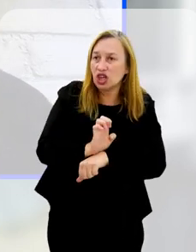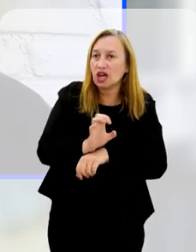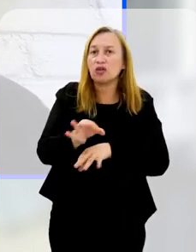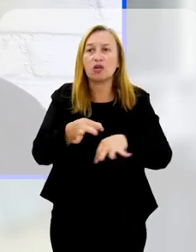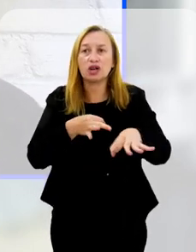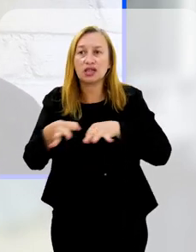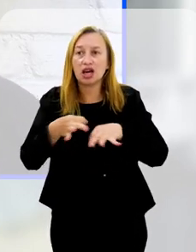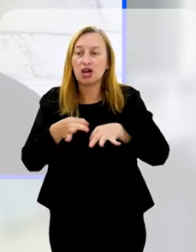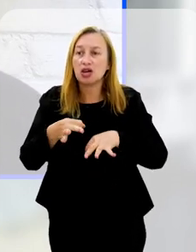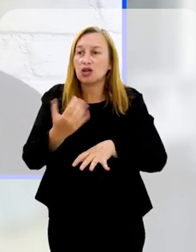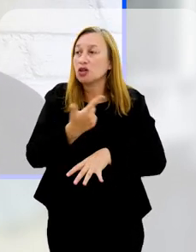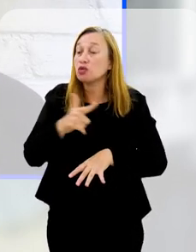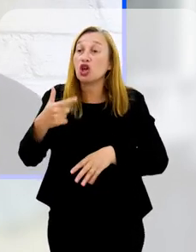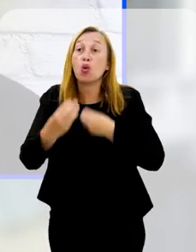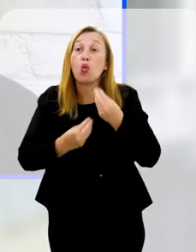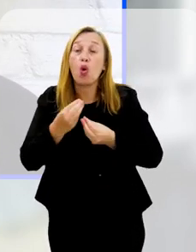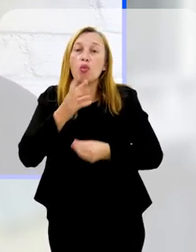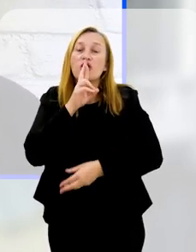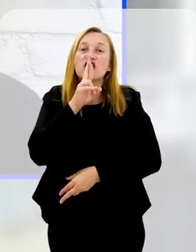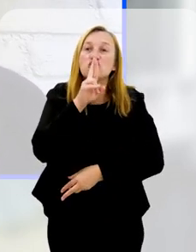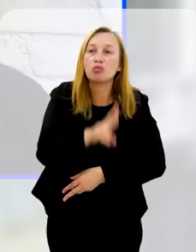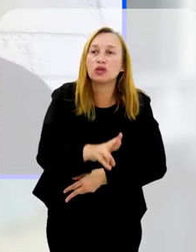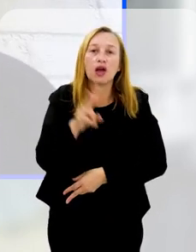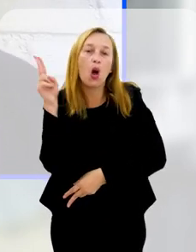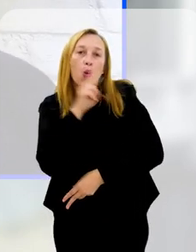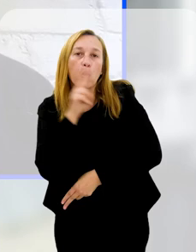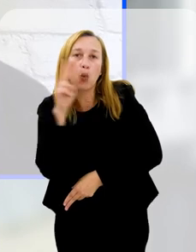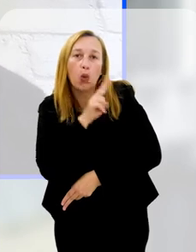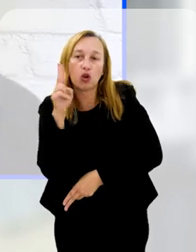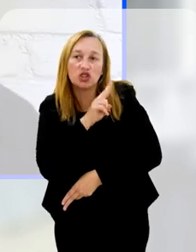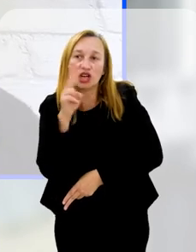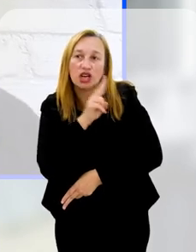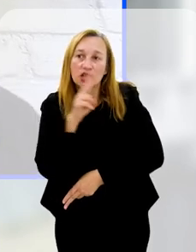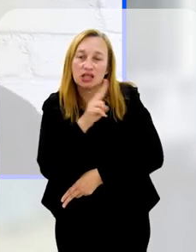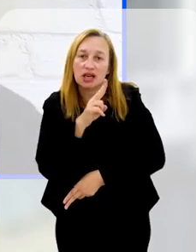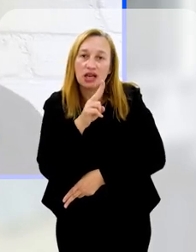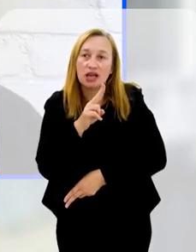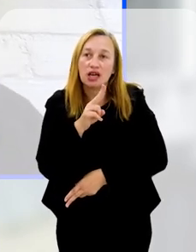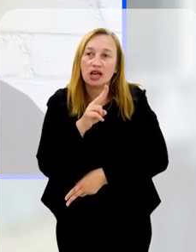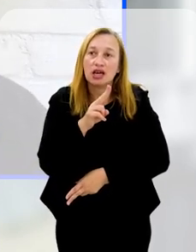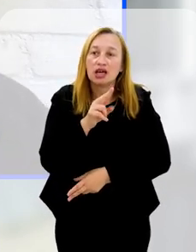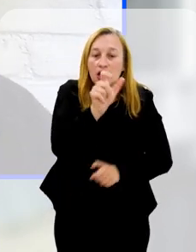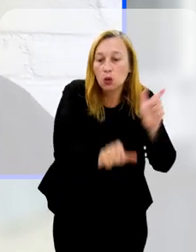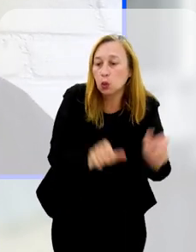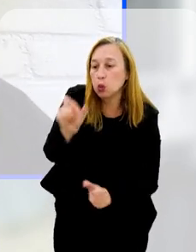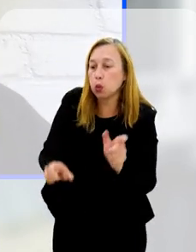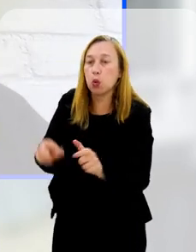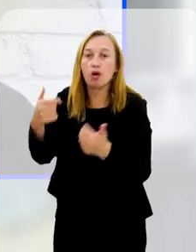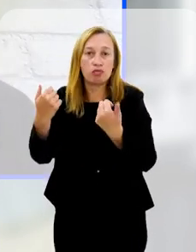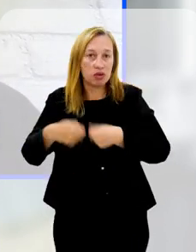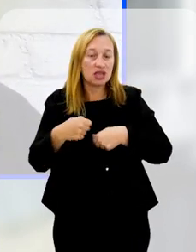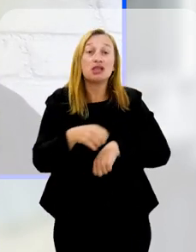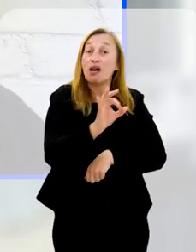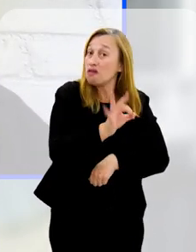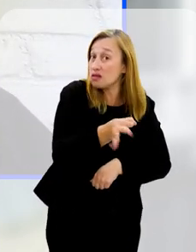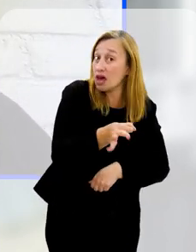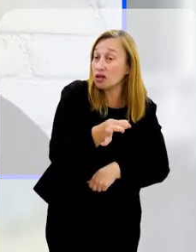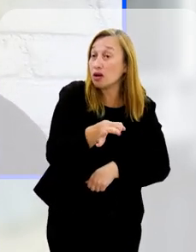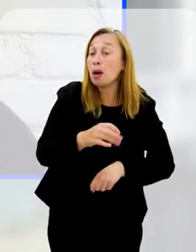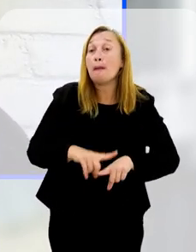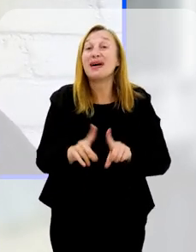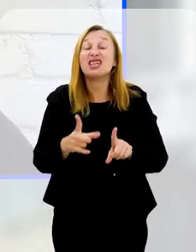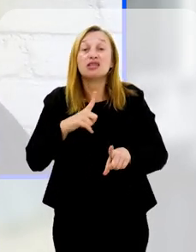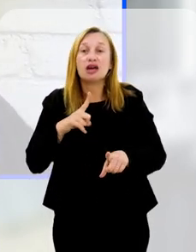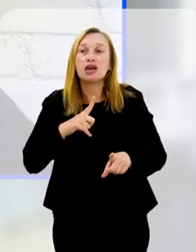Estado, não tem condições de responder na velocidade que as pessoas precisam, e de fato precisam,